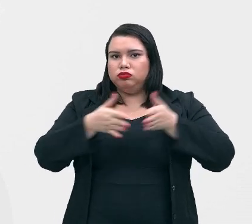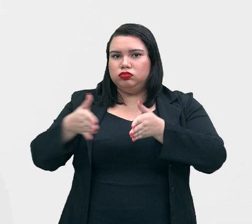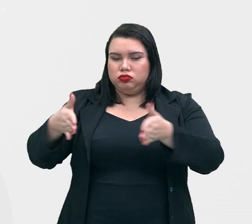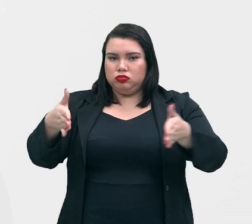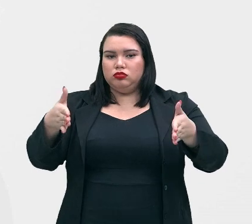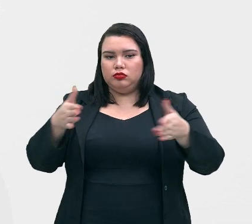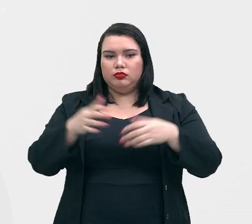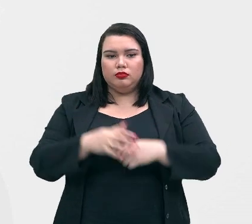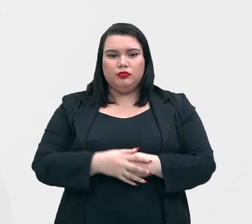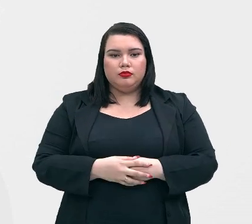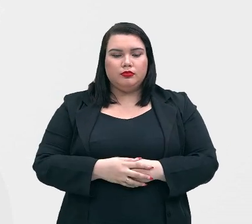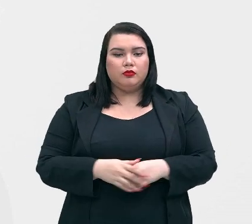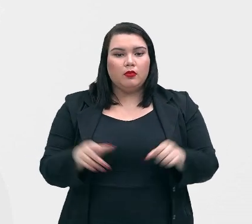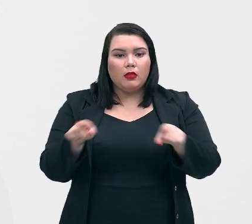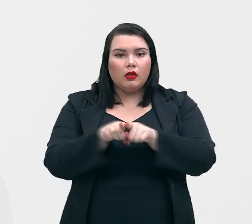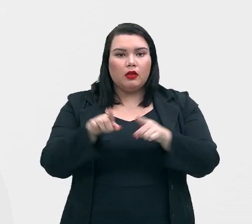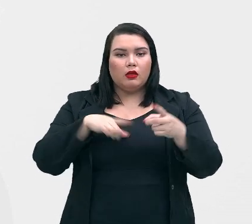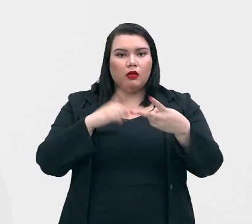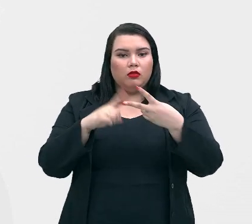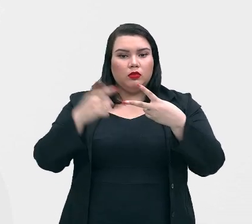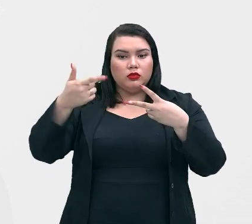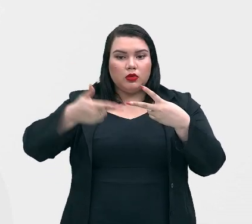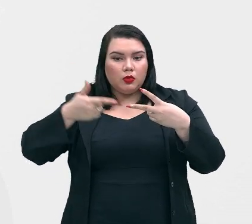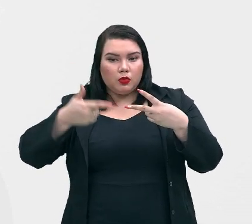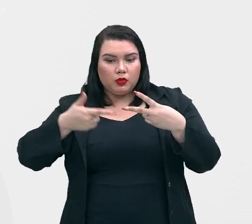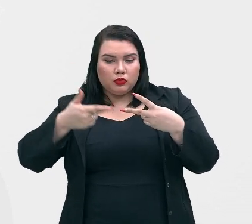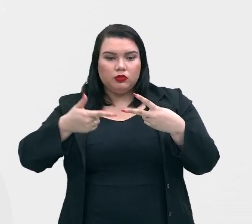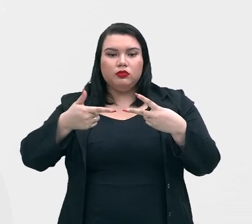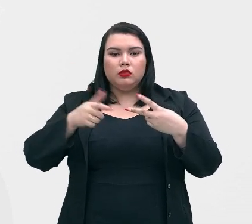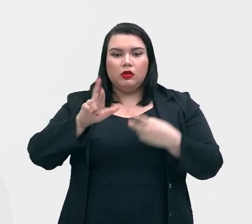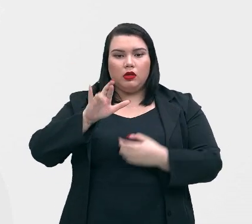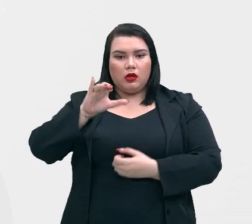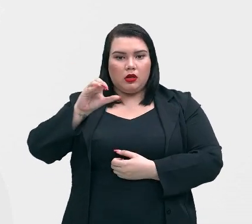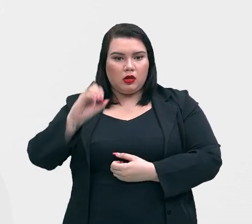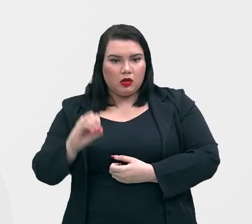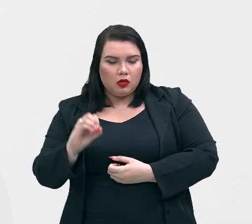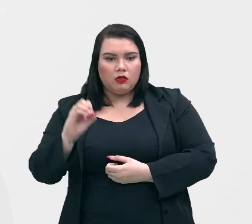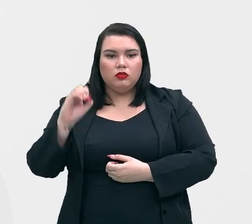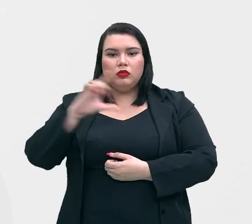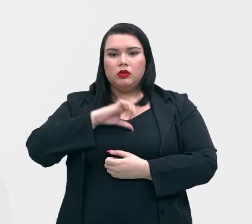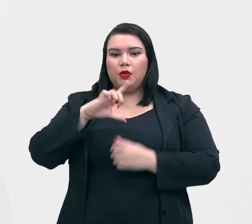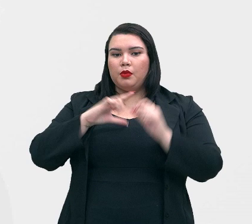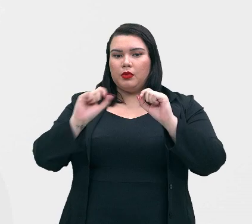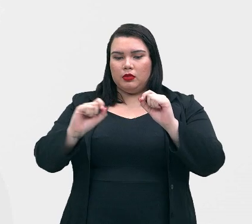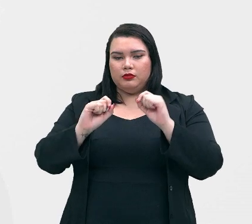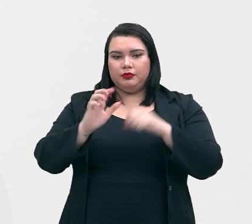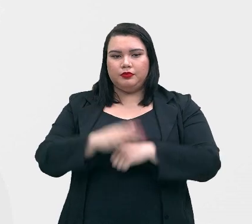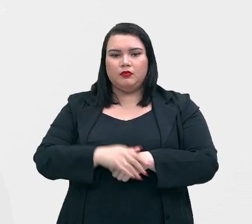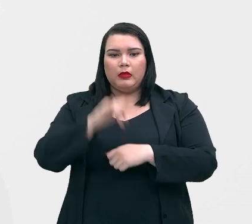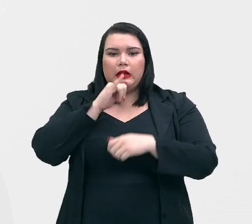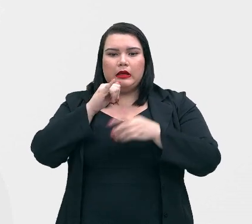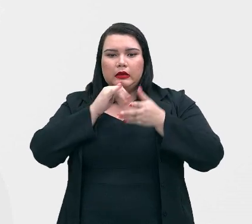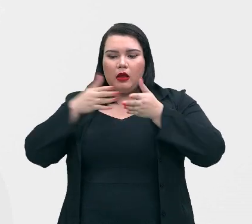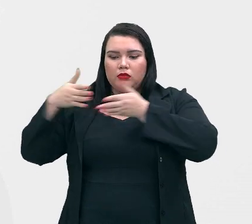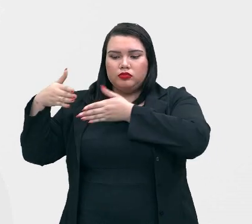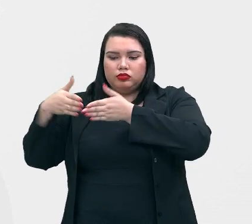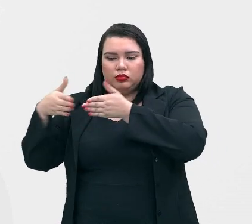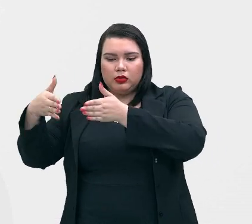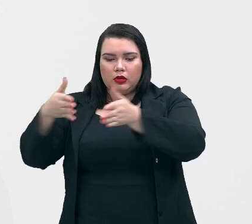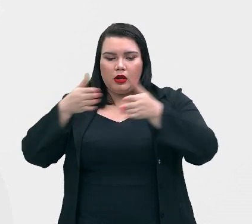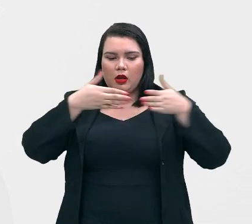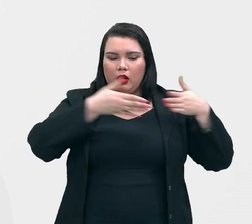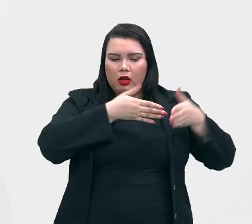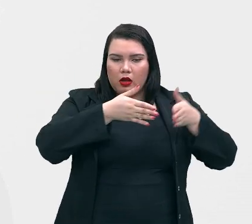Também teremos, gente, a segunda ordem de um rio, que são os rios que formam, que acabam se formando aí com a união de